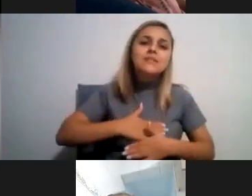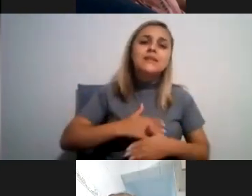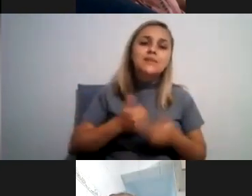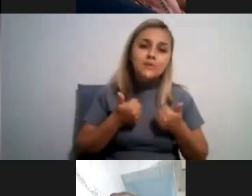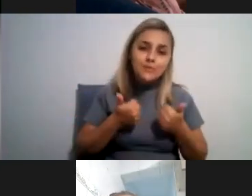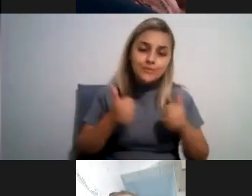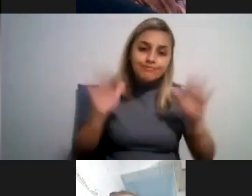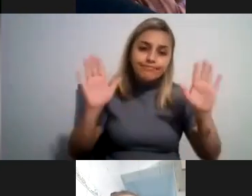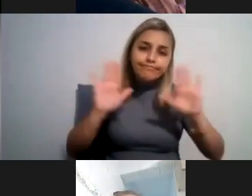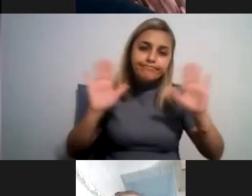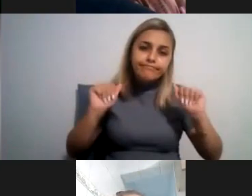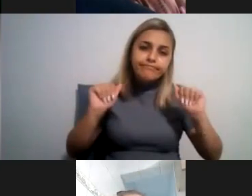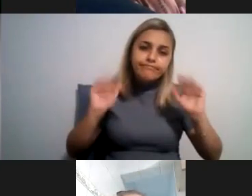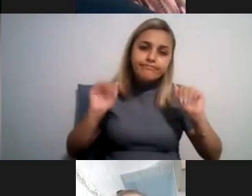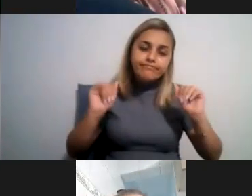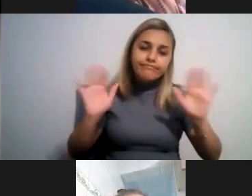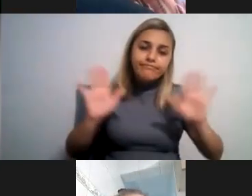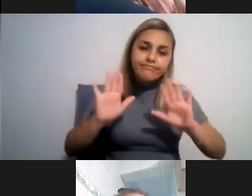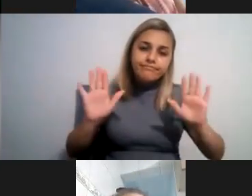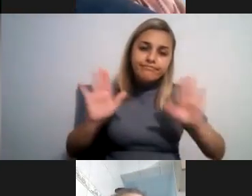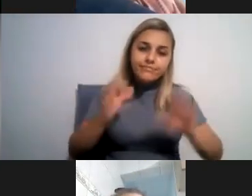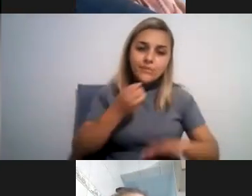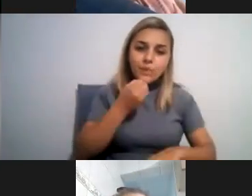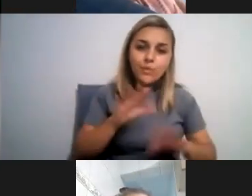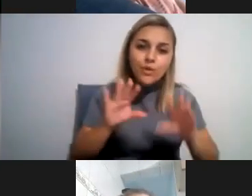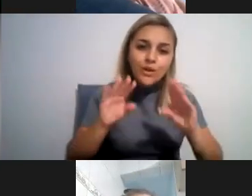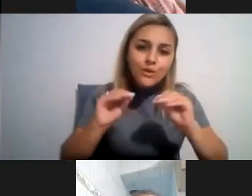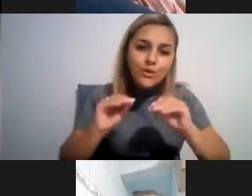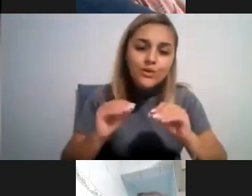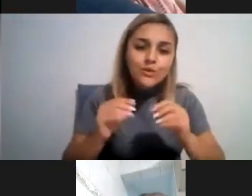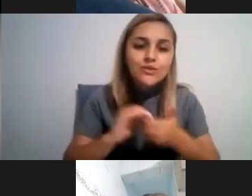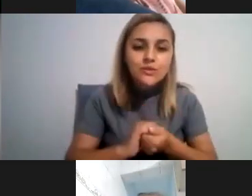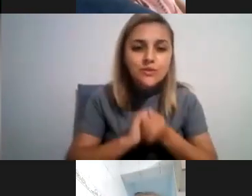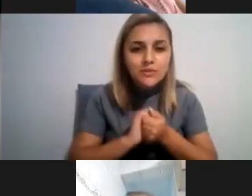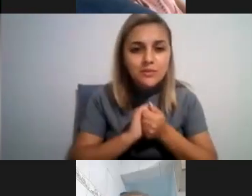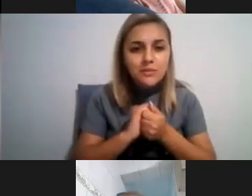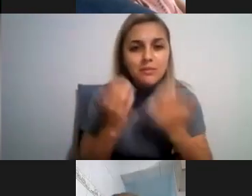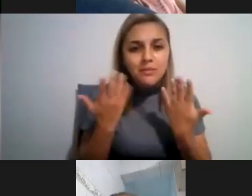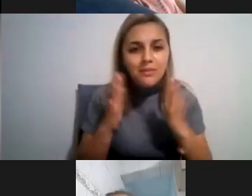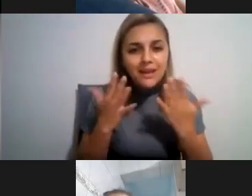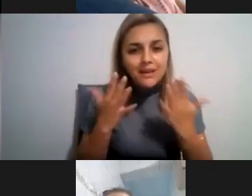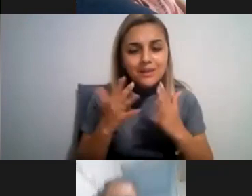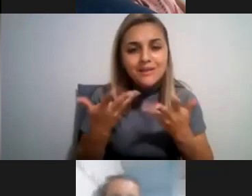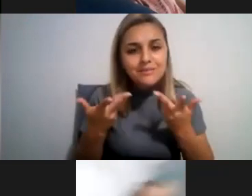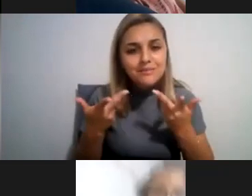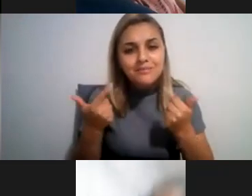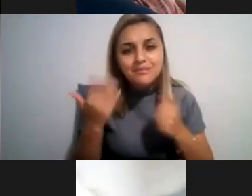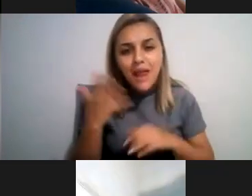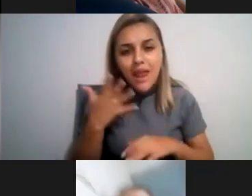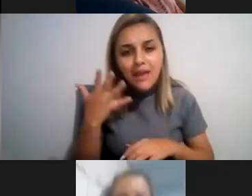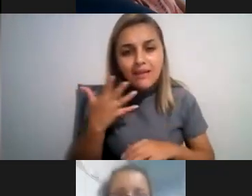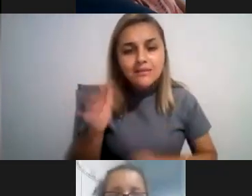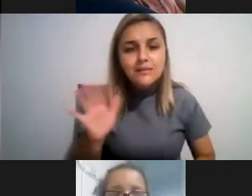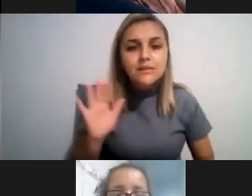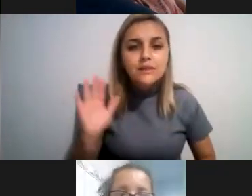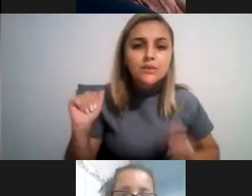Até a próxima. Boa noite. Boa noite. Obrigada. Parabéns, Tchau. Fábio. Foi maravilhosa Obrigado. a palestra. Tchau.